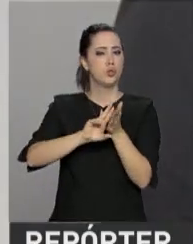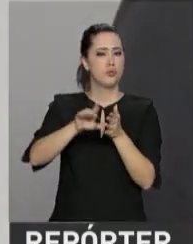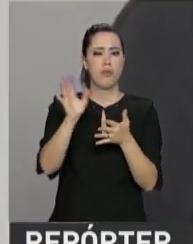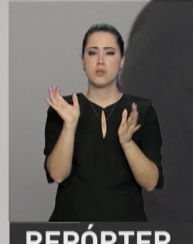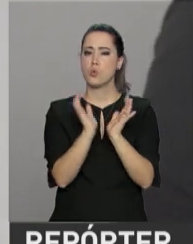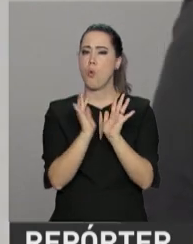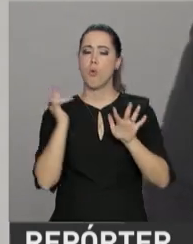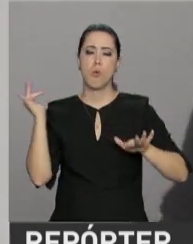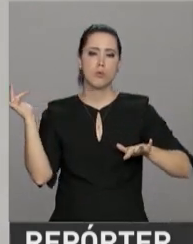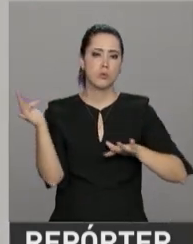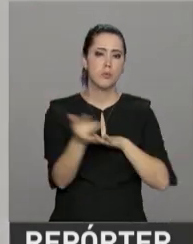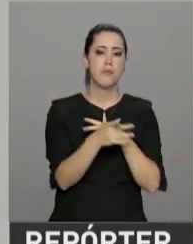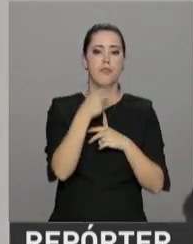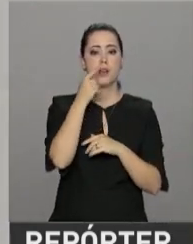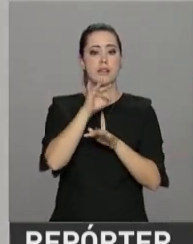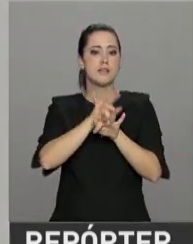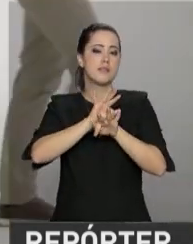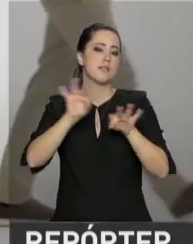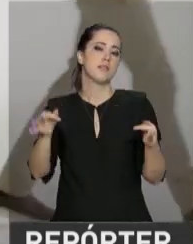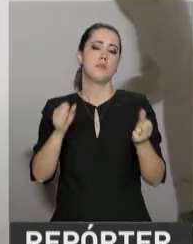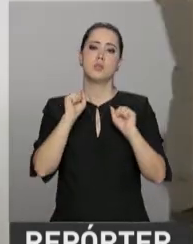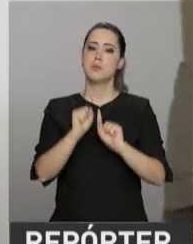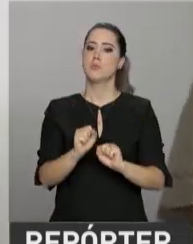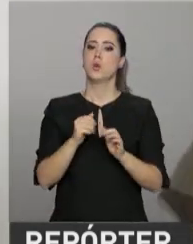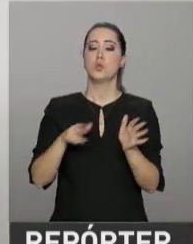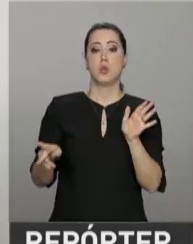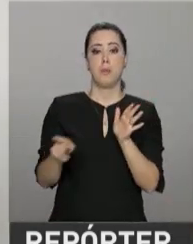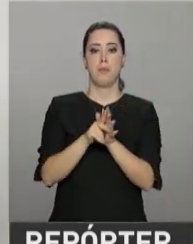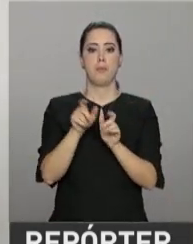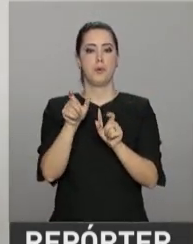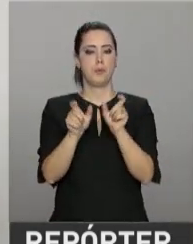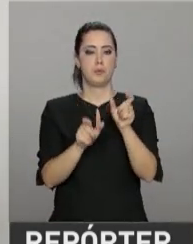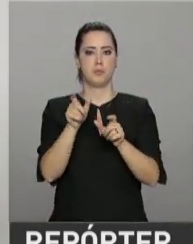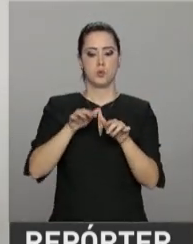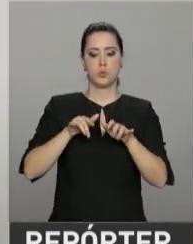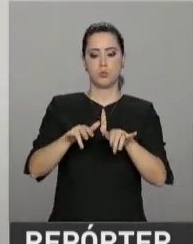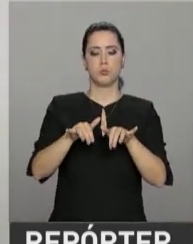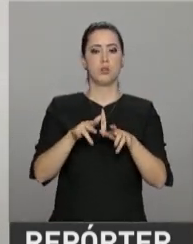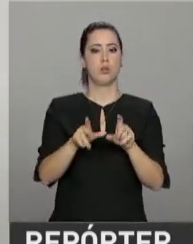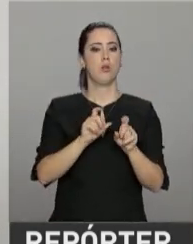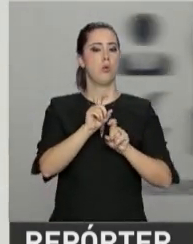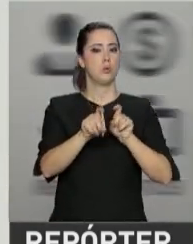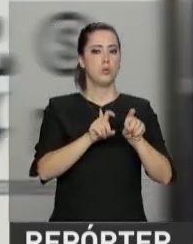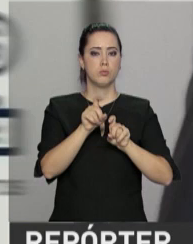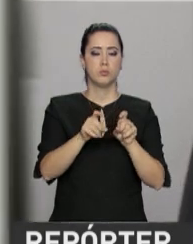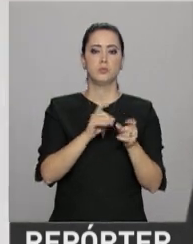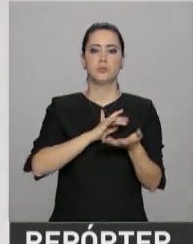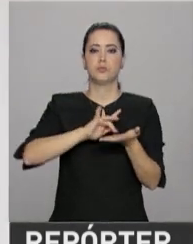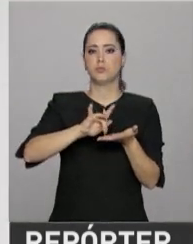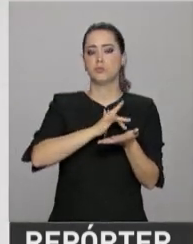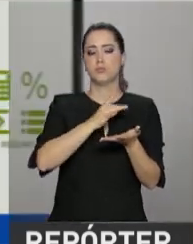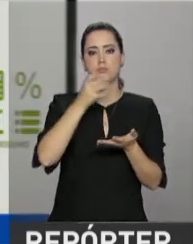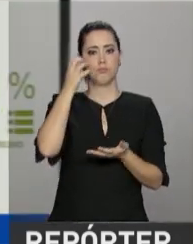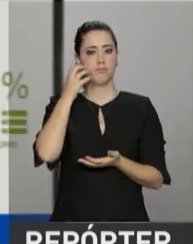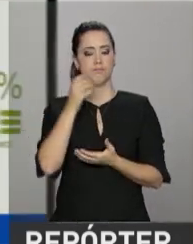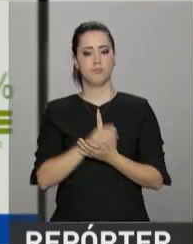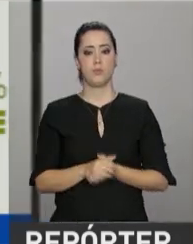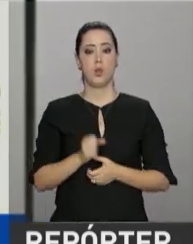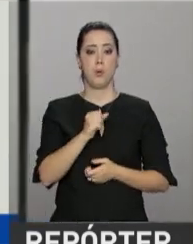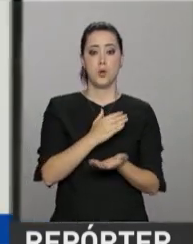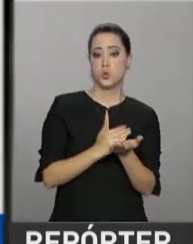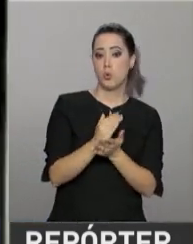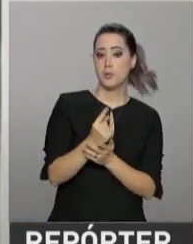o preenchimento da declaração é simples e pode ser feito pelo computador tablet ou celular pode até começar a declaração em